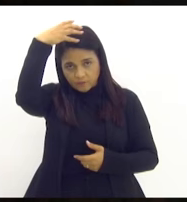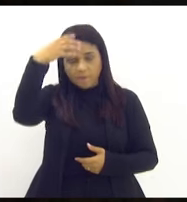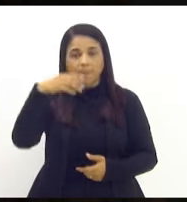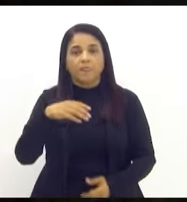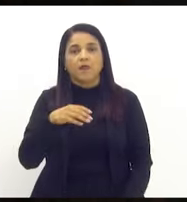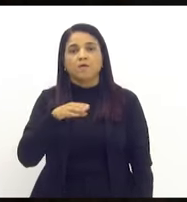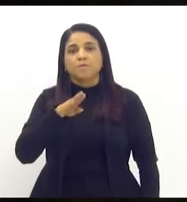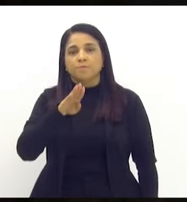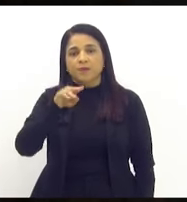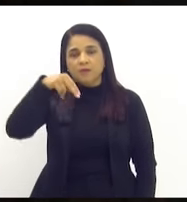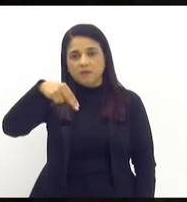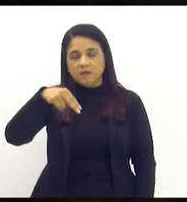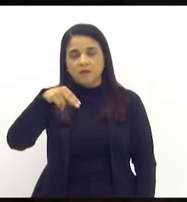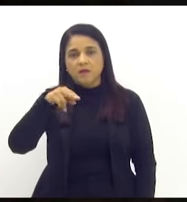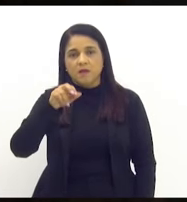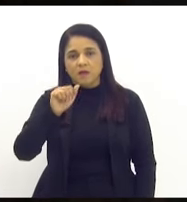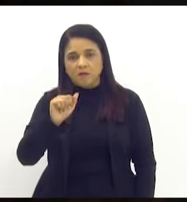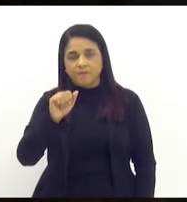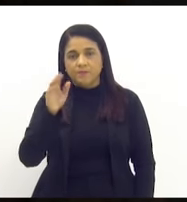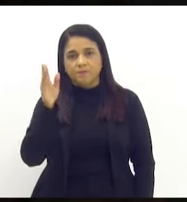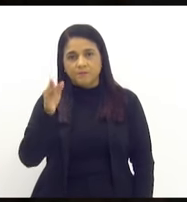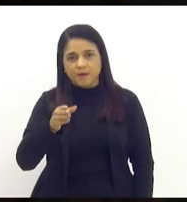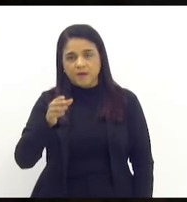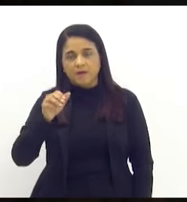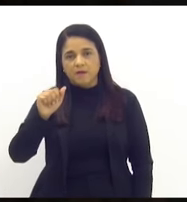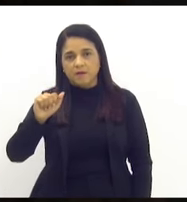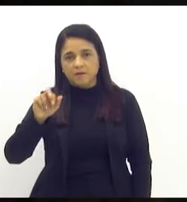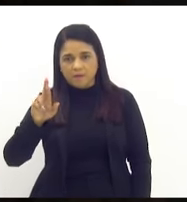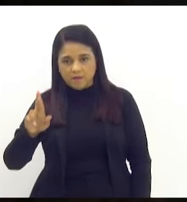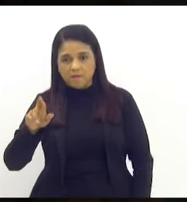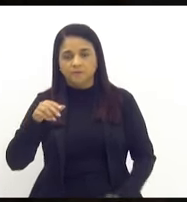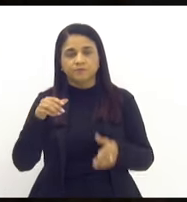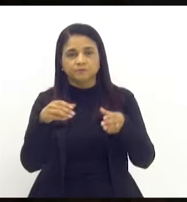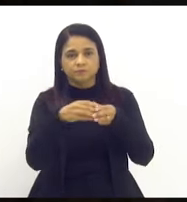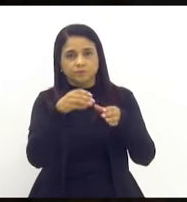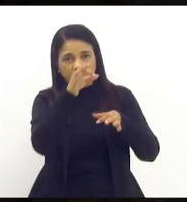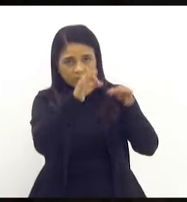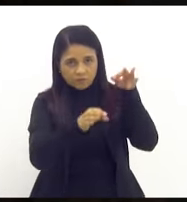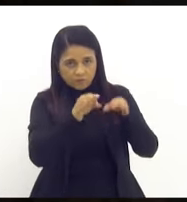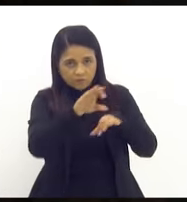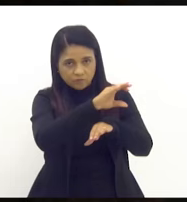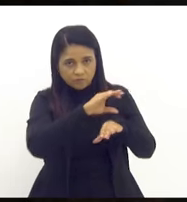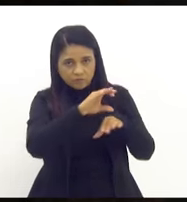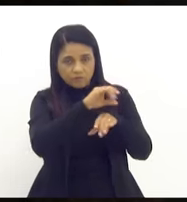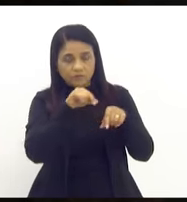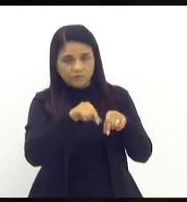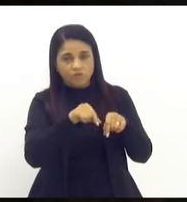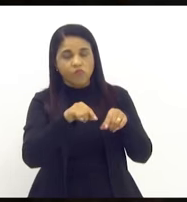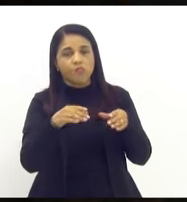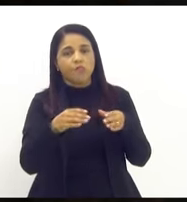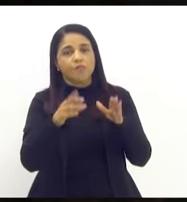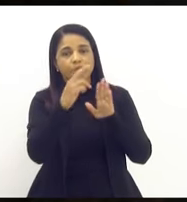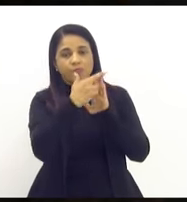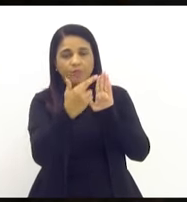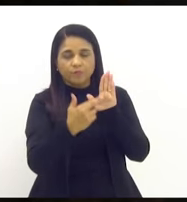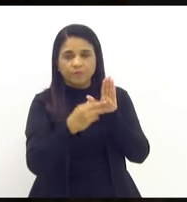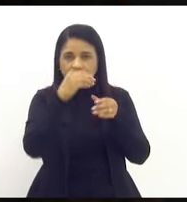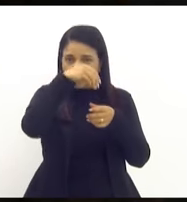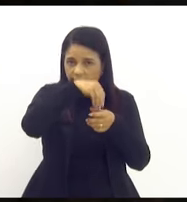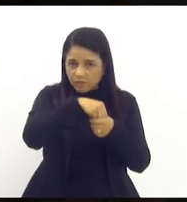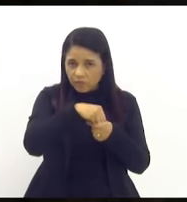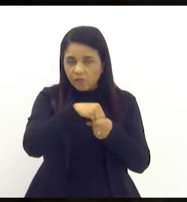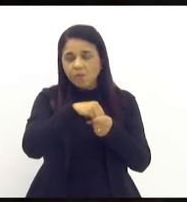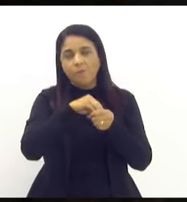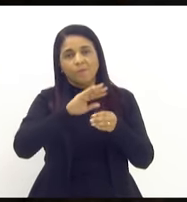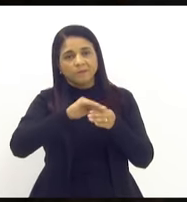barar pendendo de pareceres das comissões Constituição e justiça e de normas internas e proposições externas